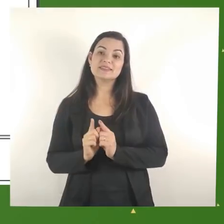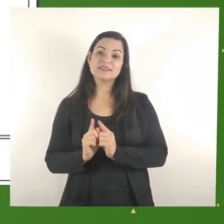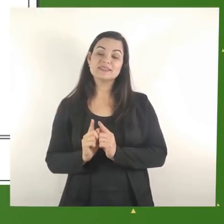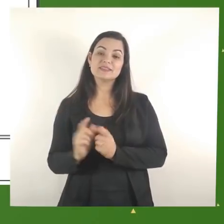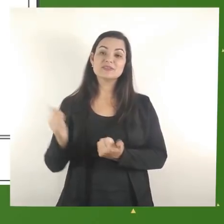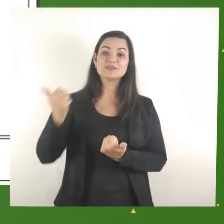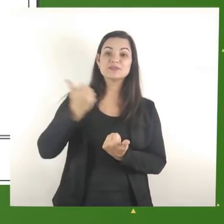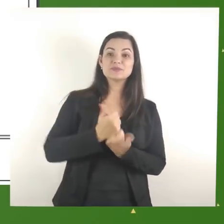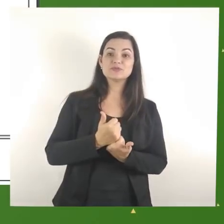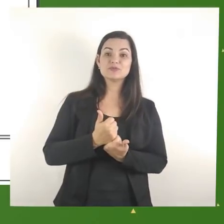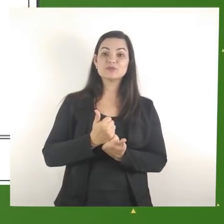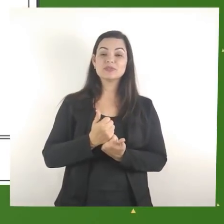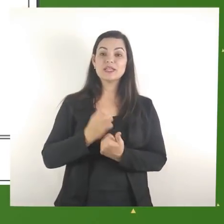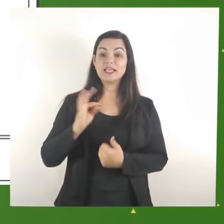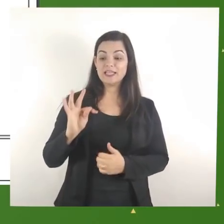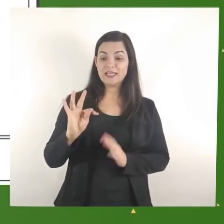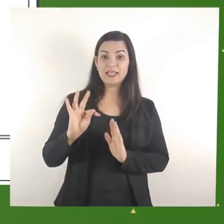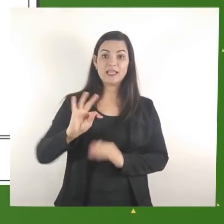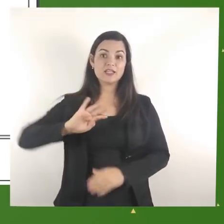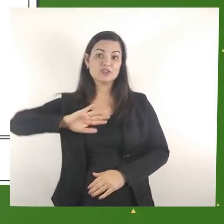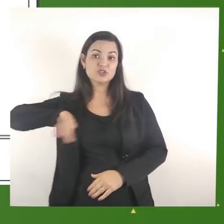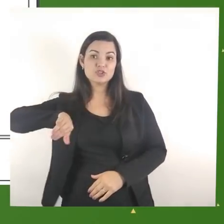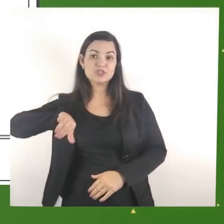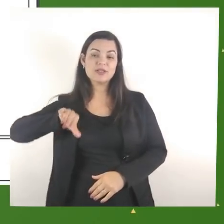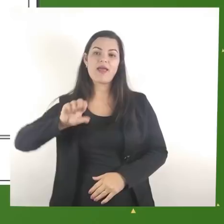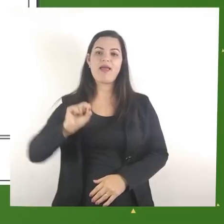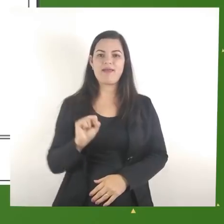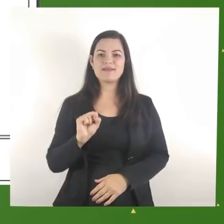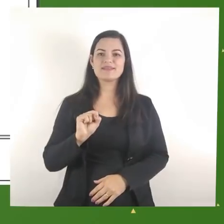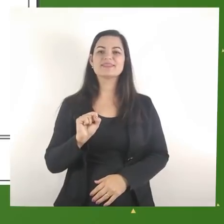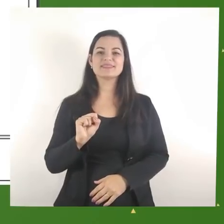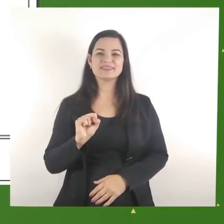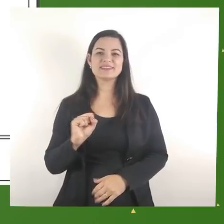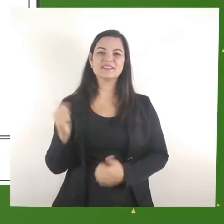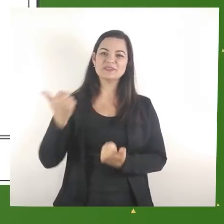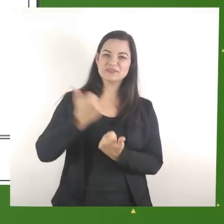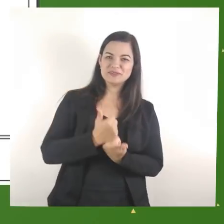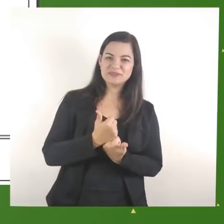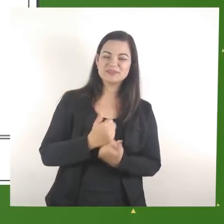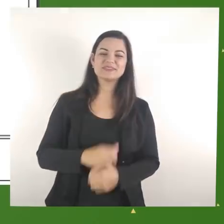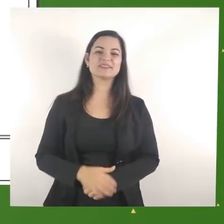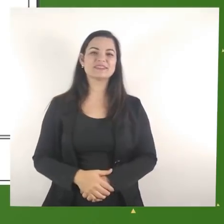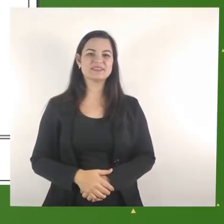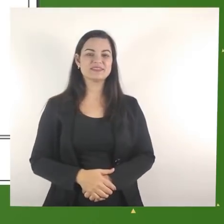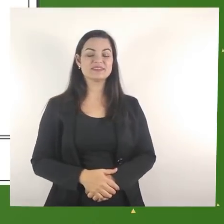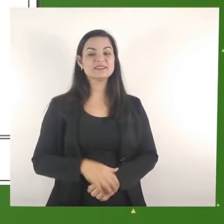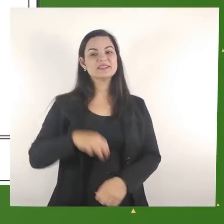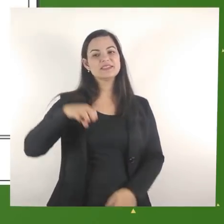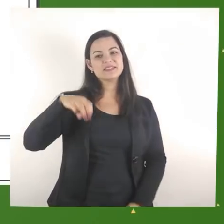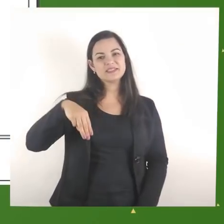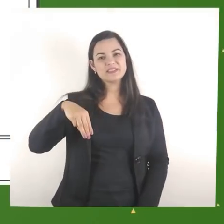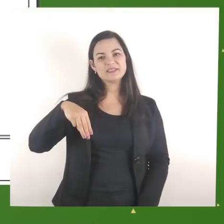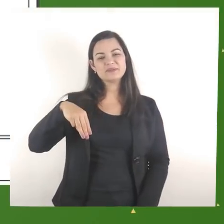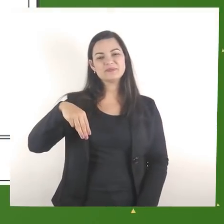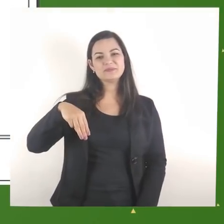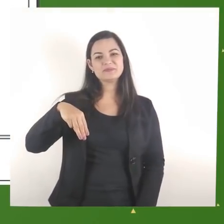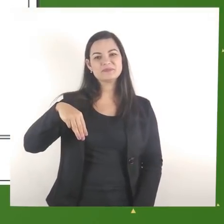gente substitui o T pela letra S. Então, fica aqui a letra M,